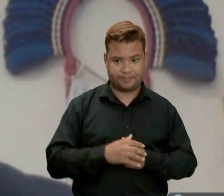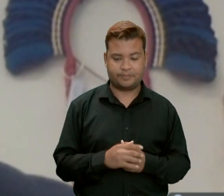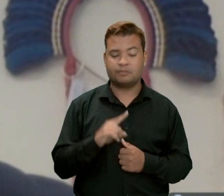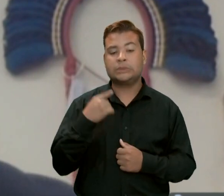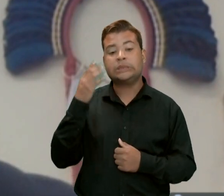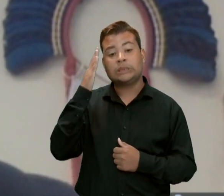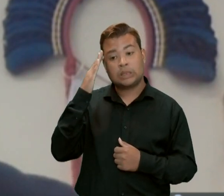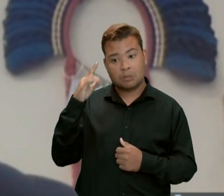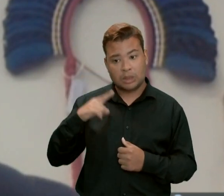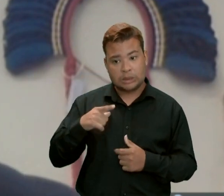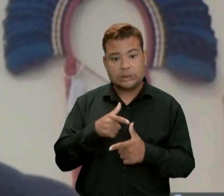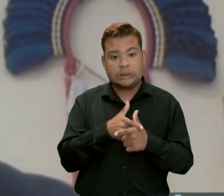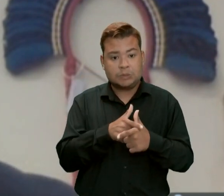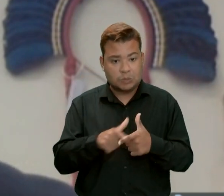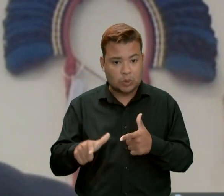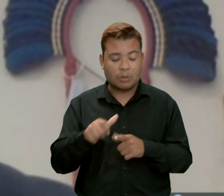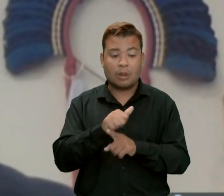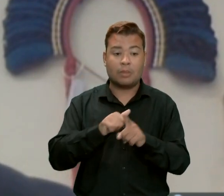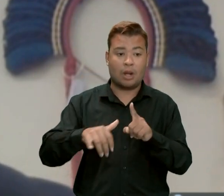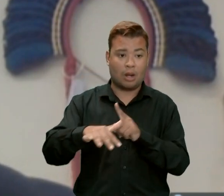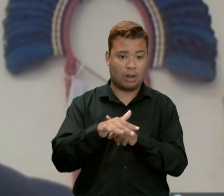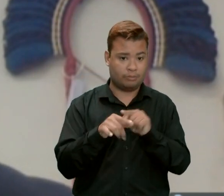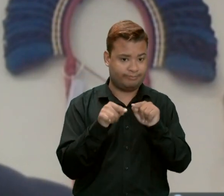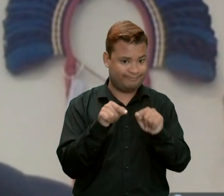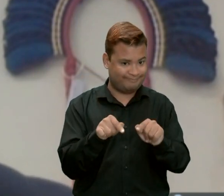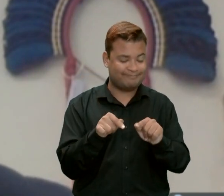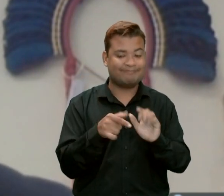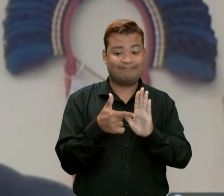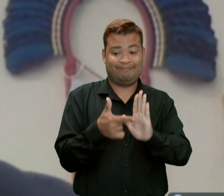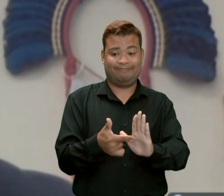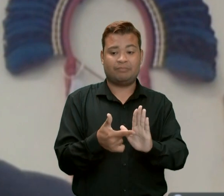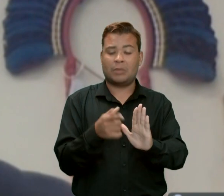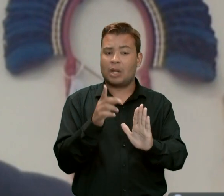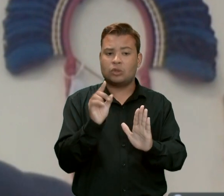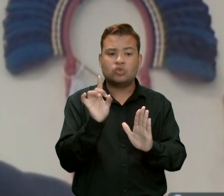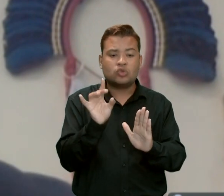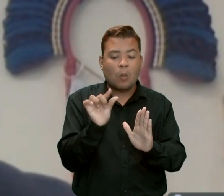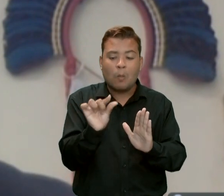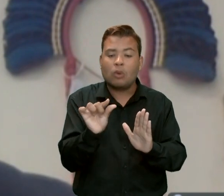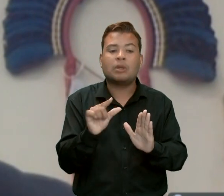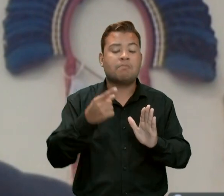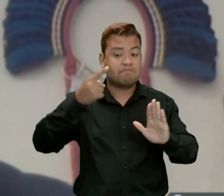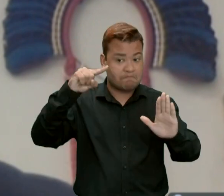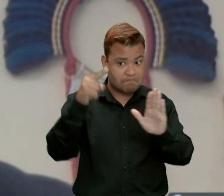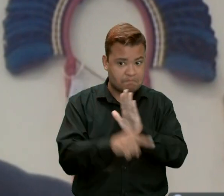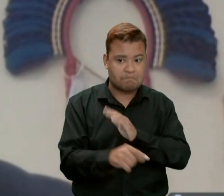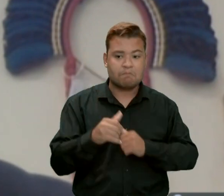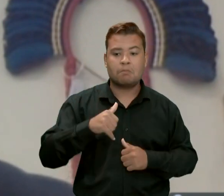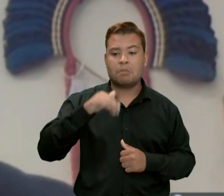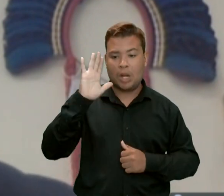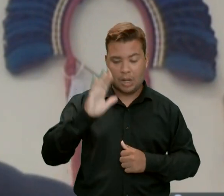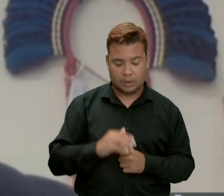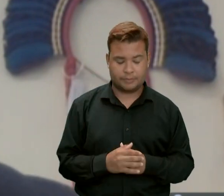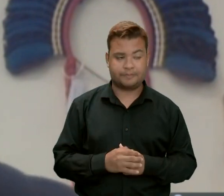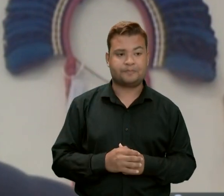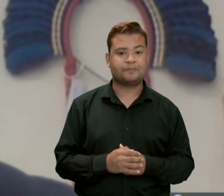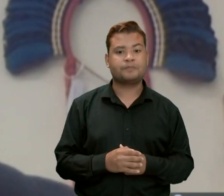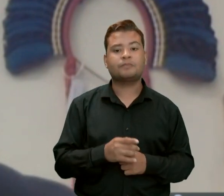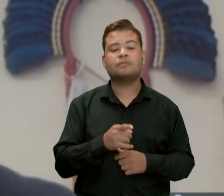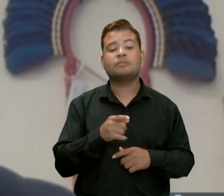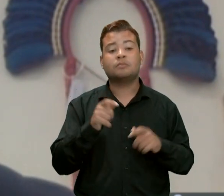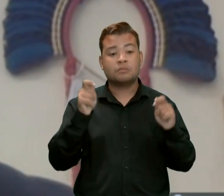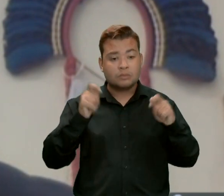muito grande, a questão ambiental é a ponta desse iceberg, né? O esgotamento dessa visão de que é possível um